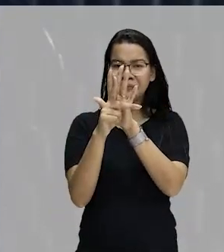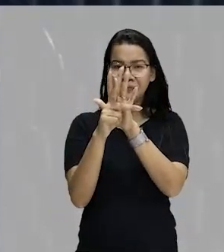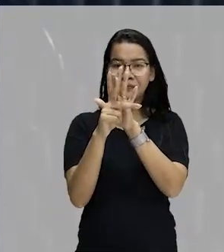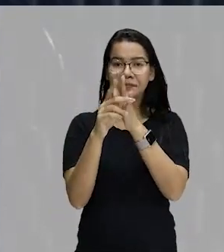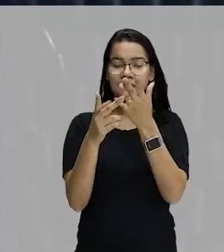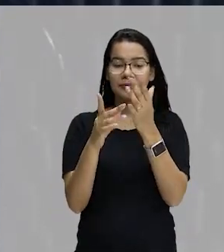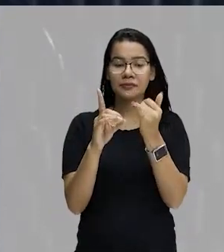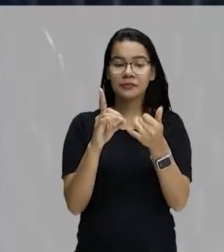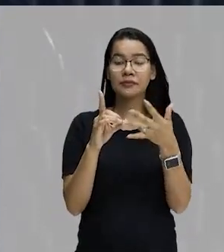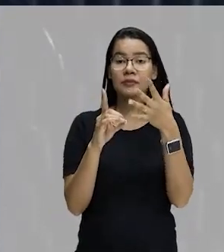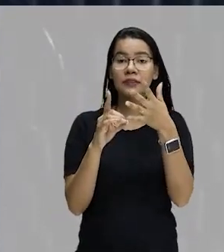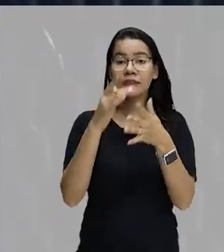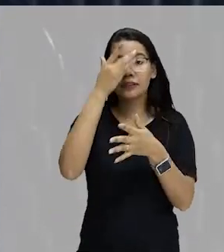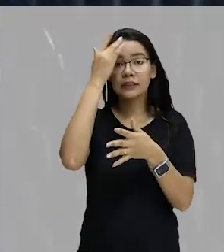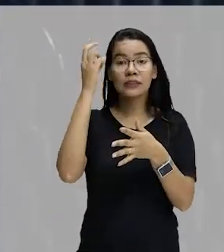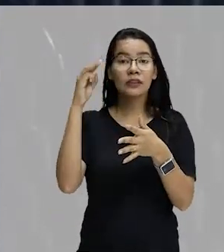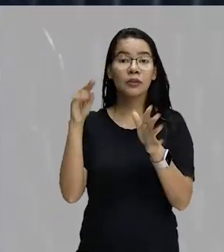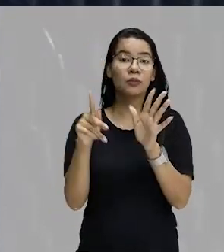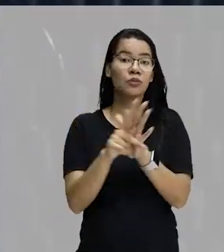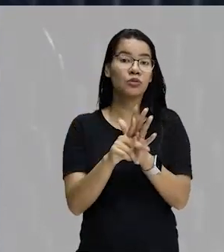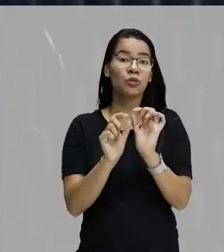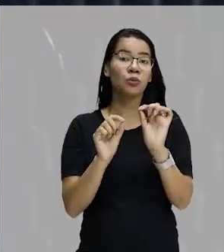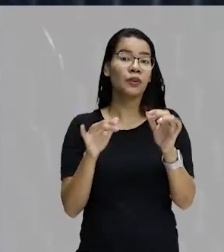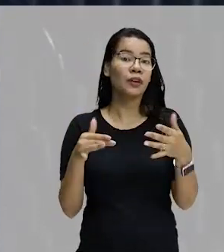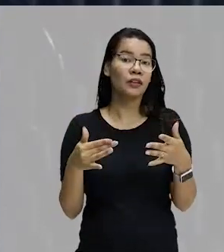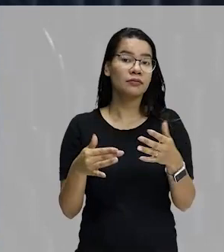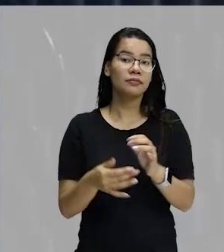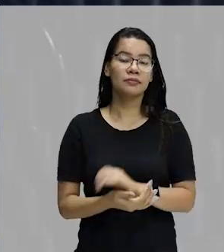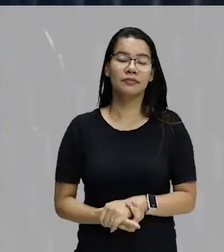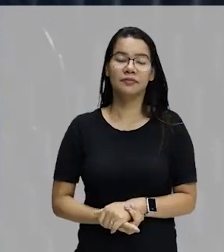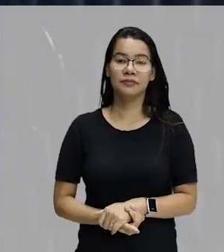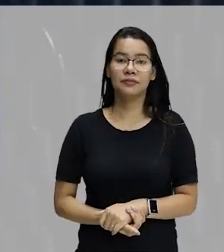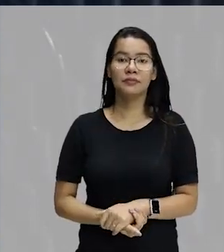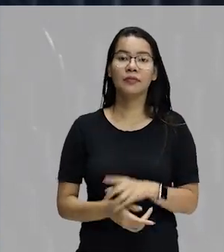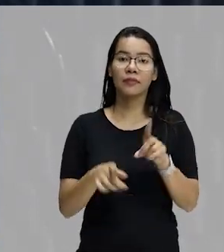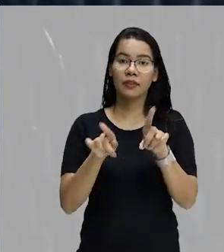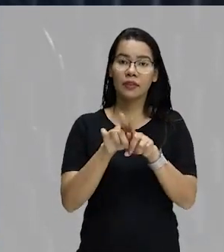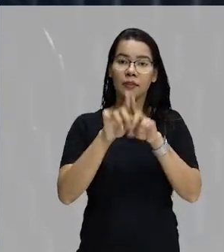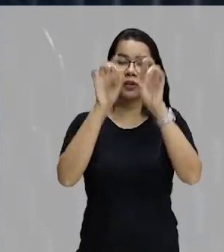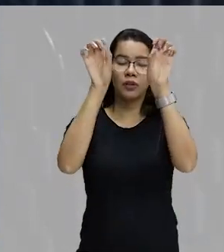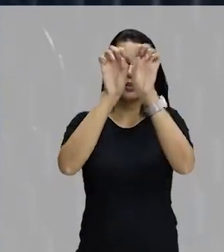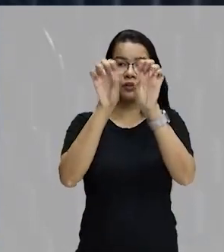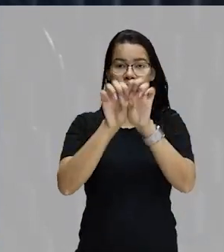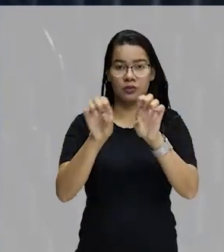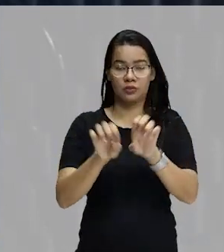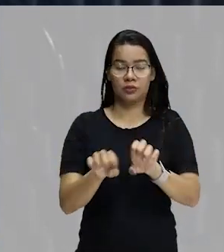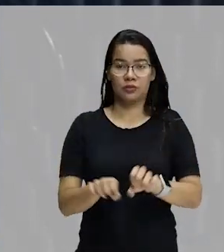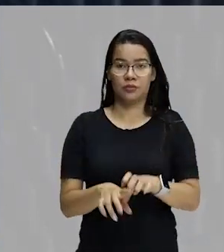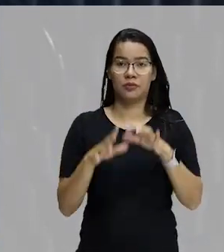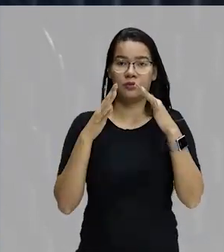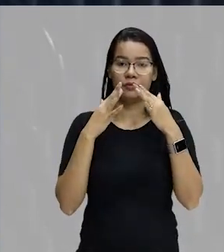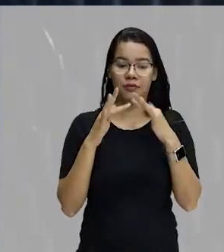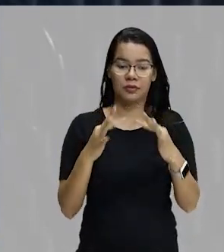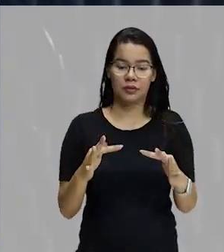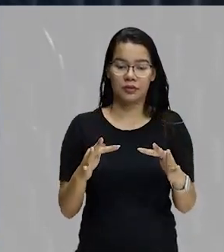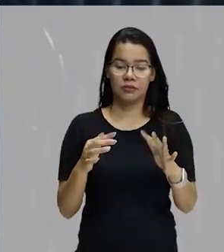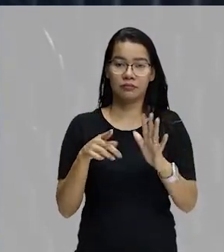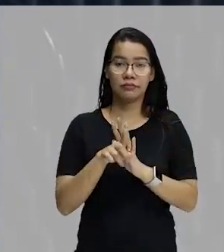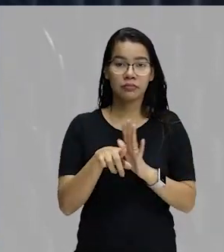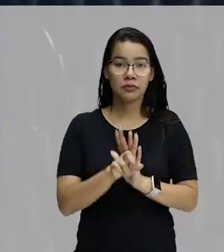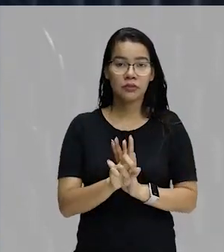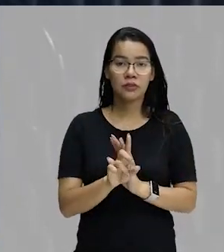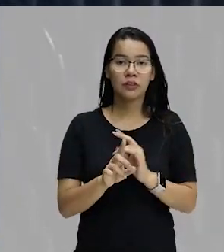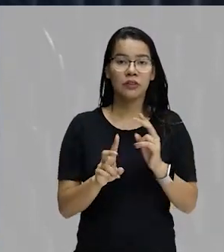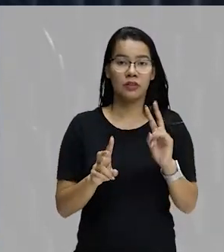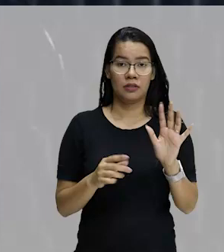determinar quem possui o quê, ou determinar a posse. A estrutura de uma frase interrogativa com o pronome interrogativo